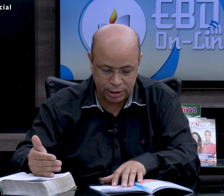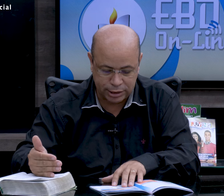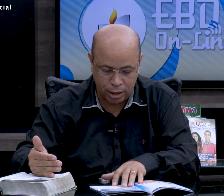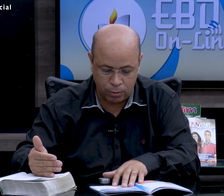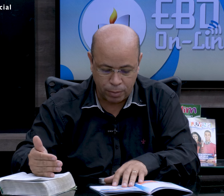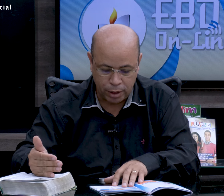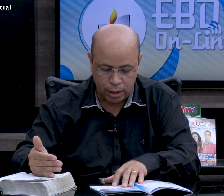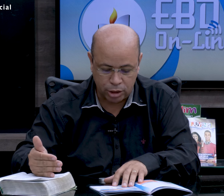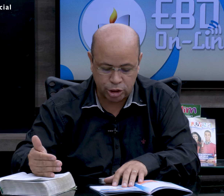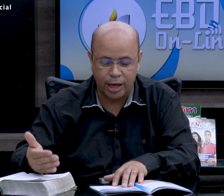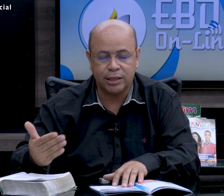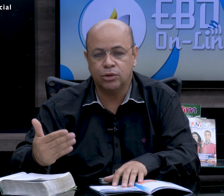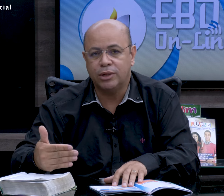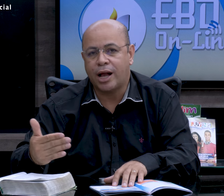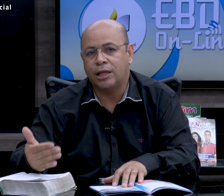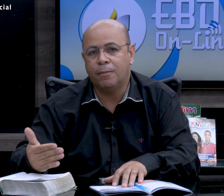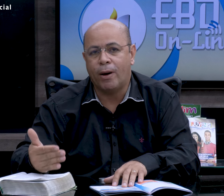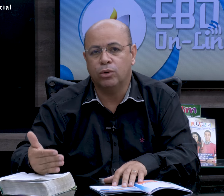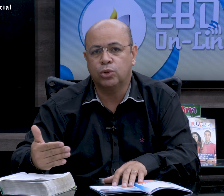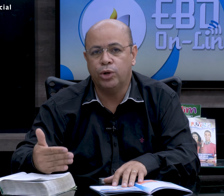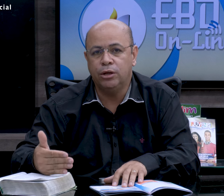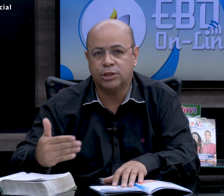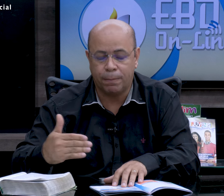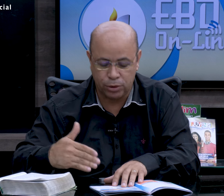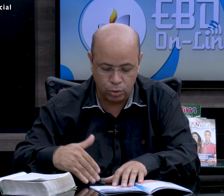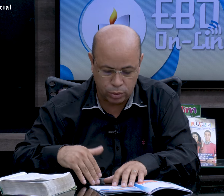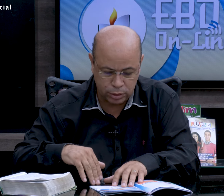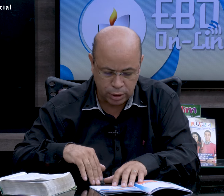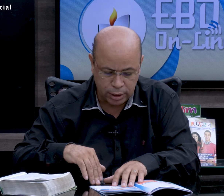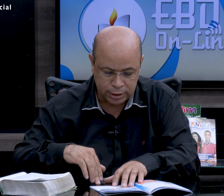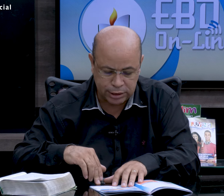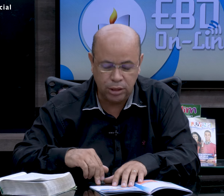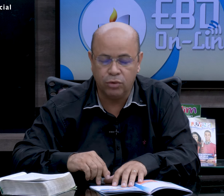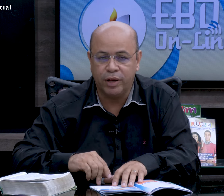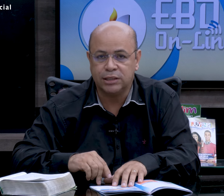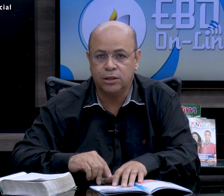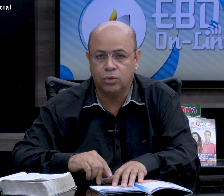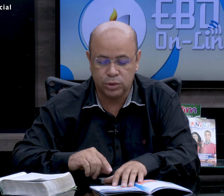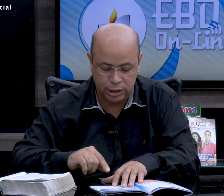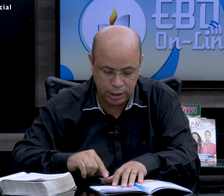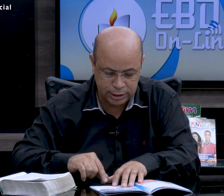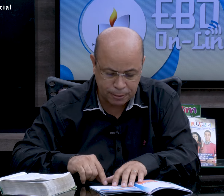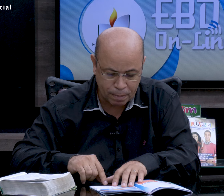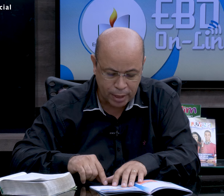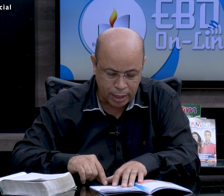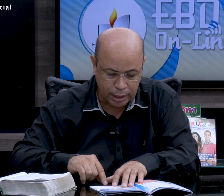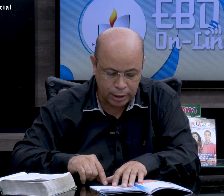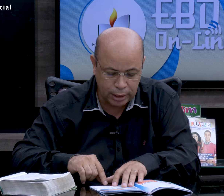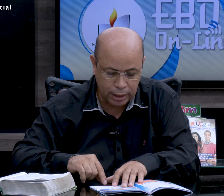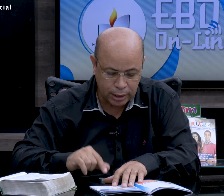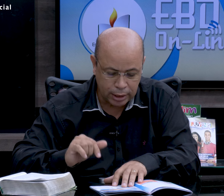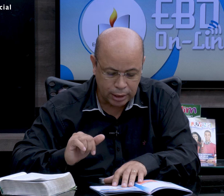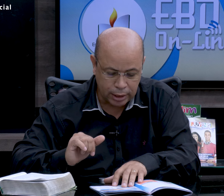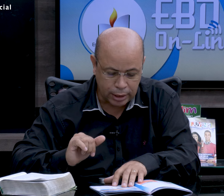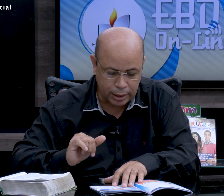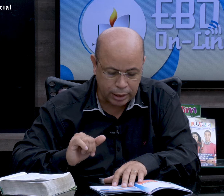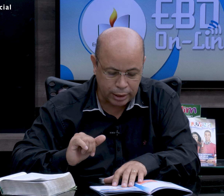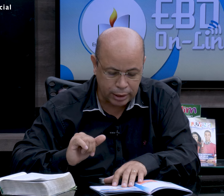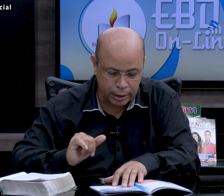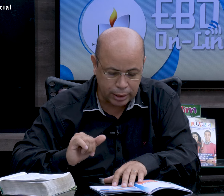desta lição está na segunda carta de Paulo aos Coríntios Capítulo 5 Versículos 15 e